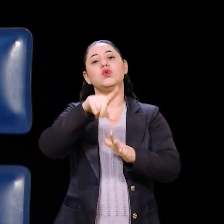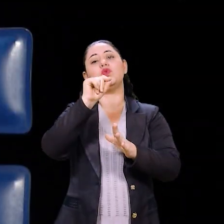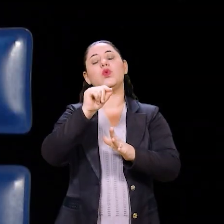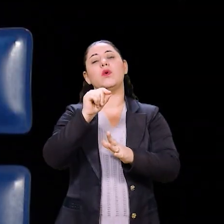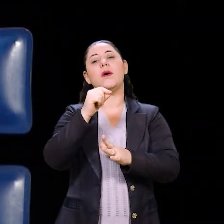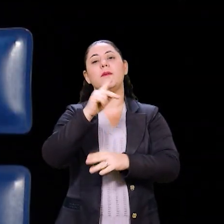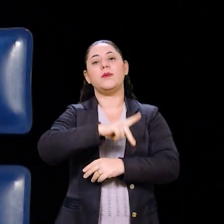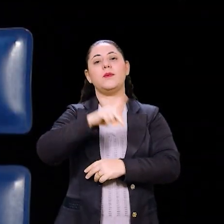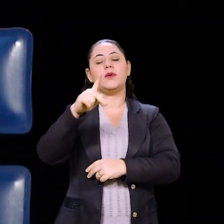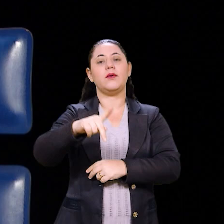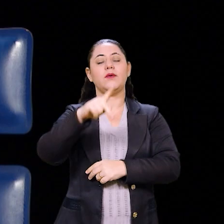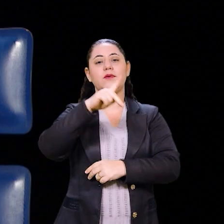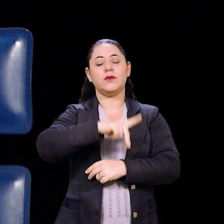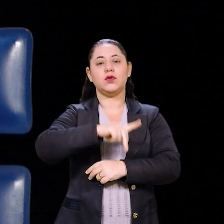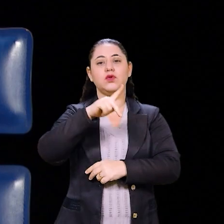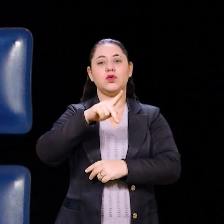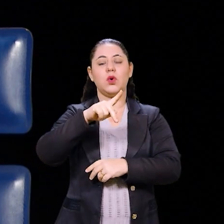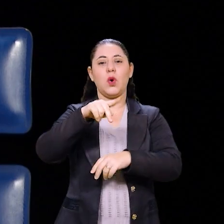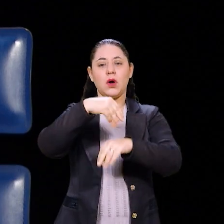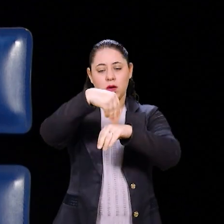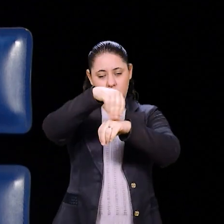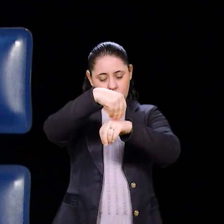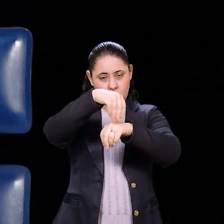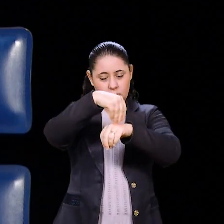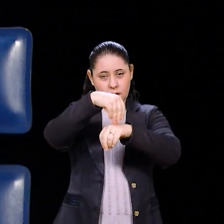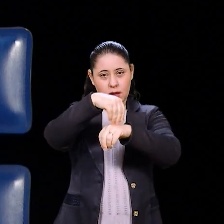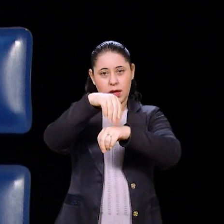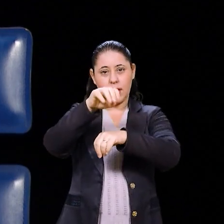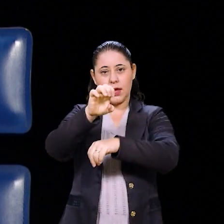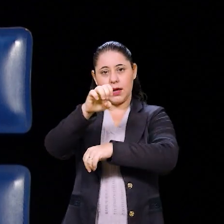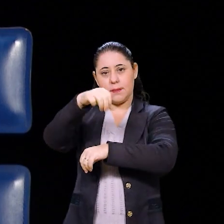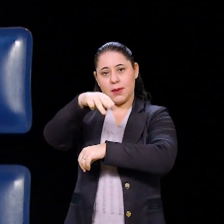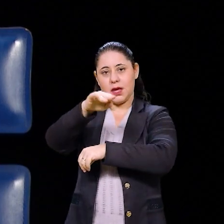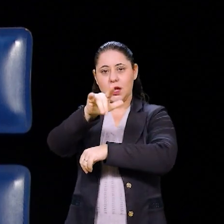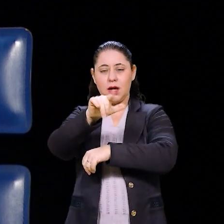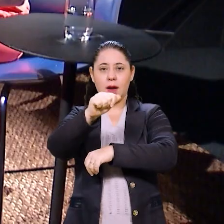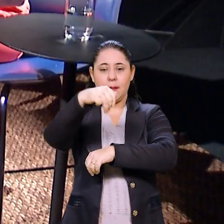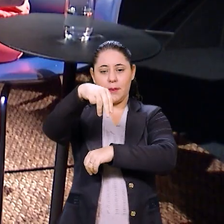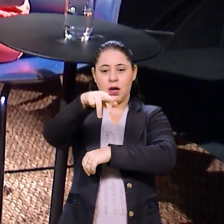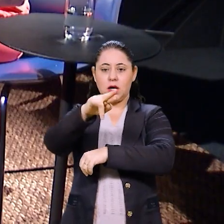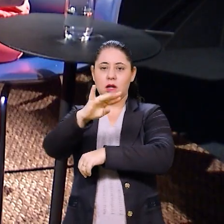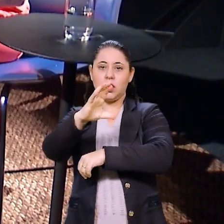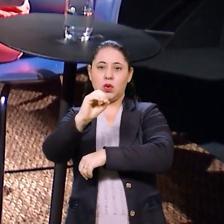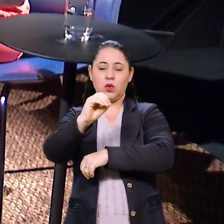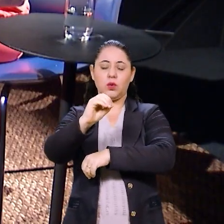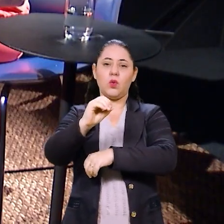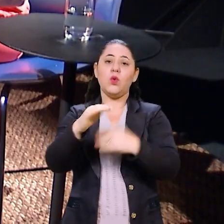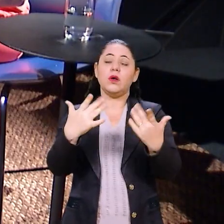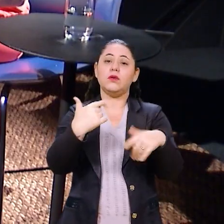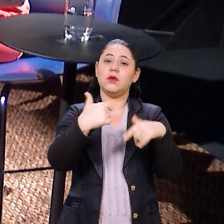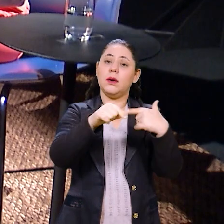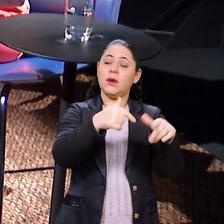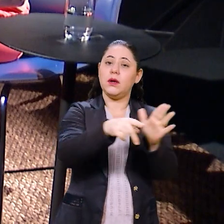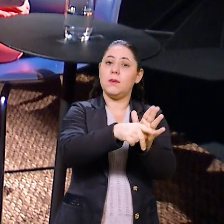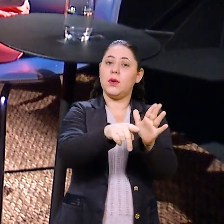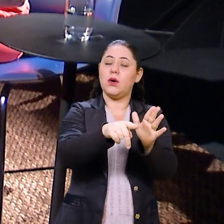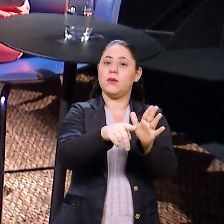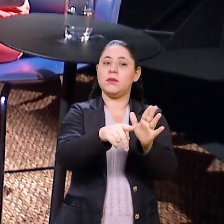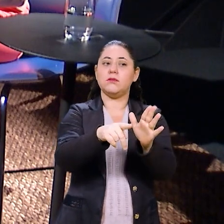a professora arqueóloga Emília Mariko Kashimoto, que era da arqueologia. Quando trabalhei junto com ela, eu